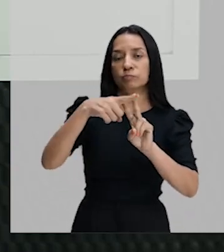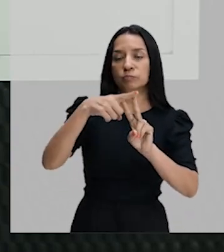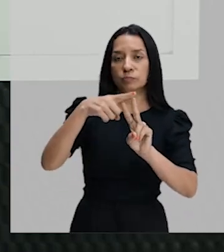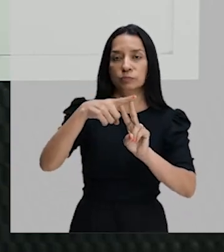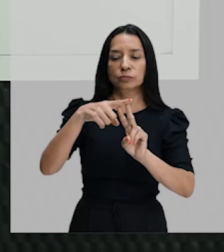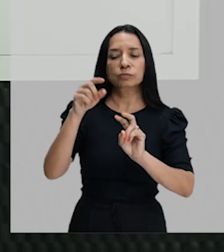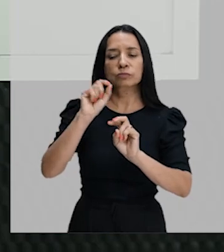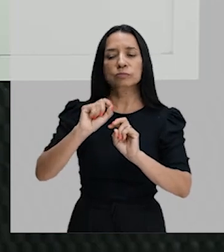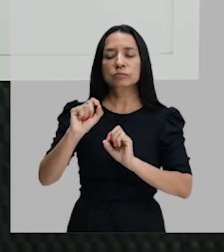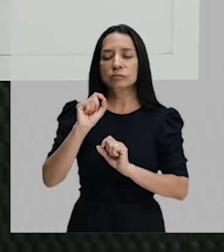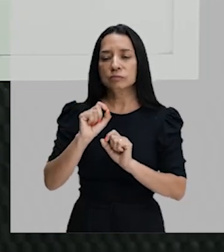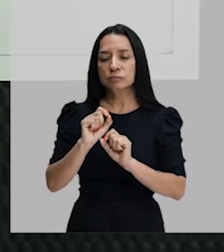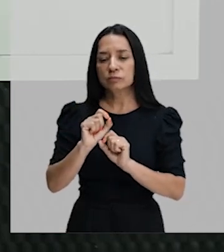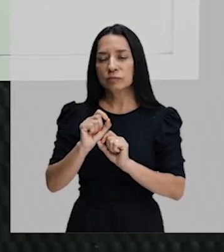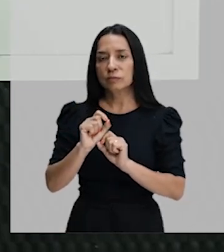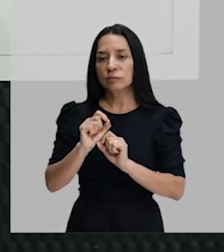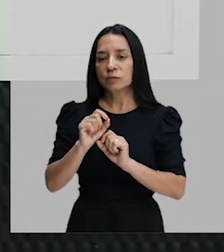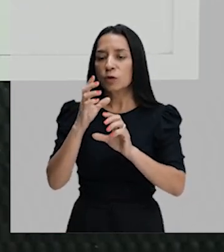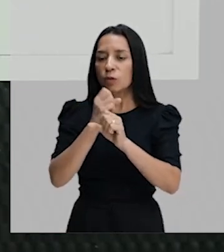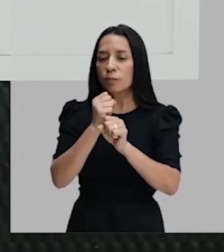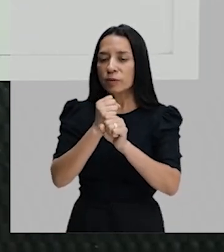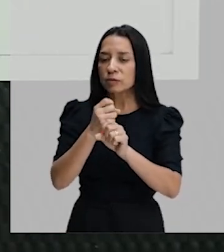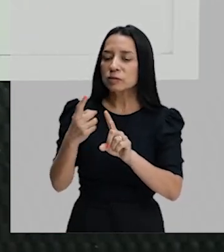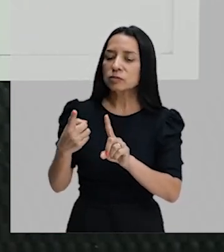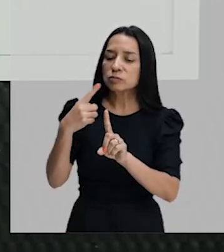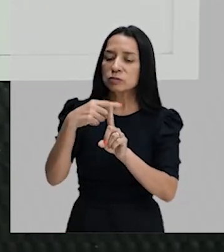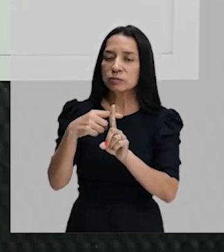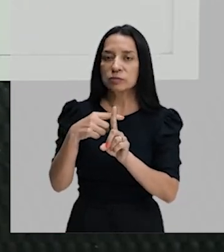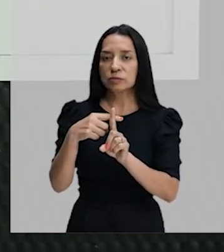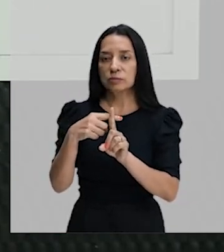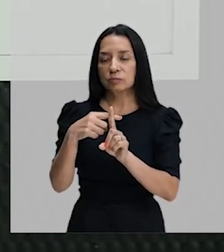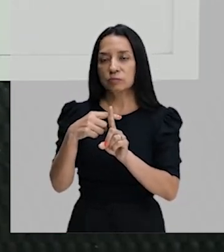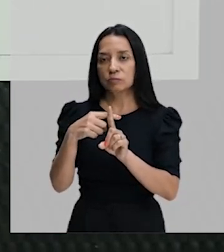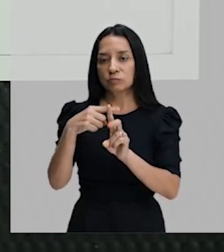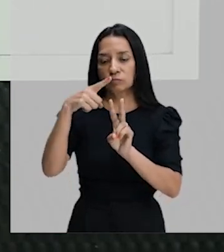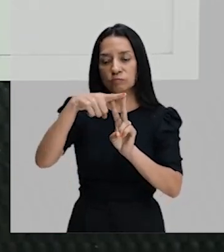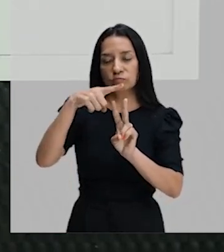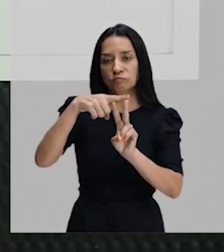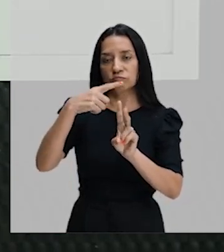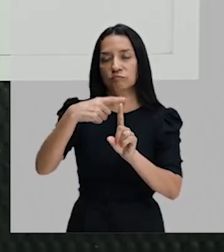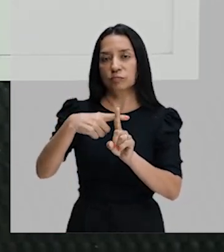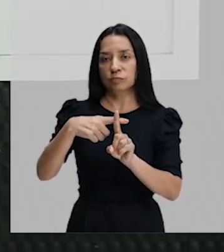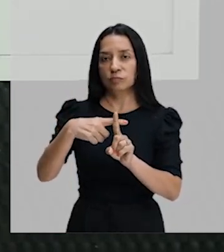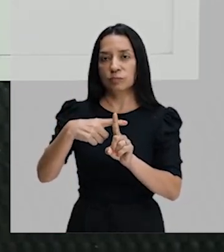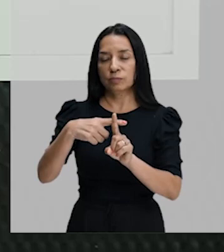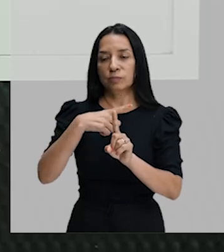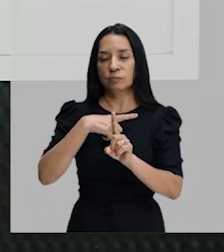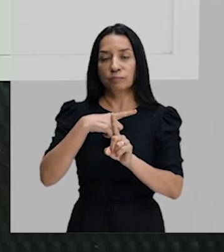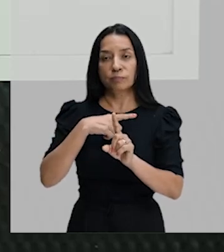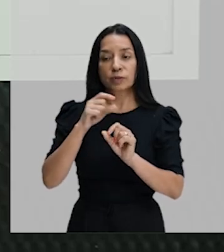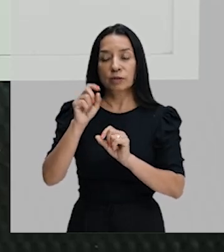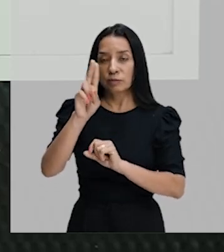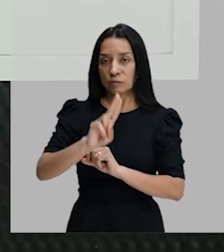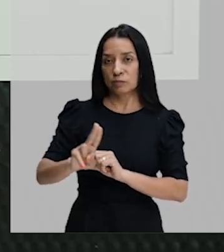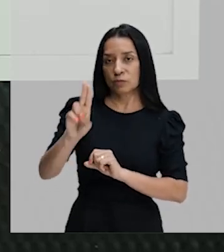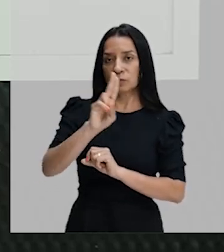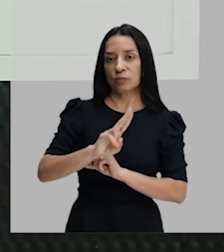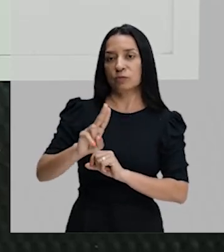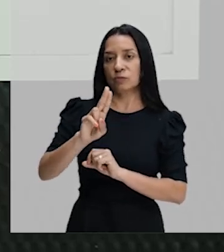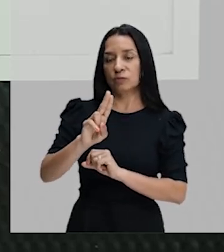serão operações de adições, adição de vetor. Para a adição de vetor, nós vamos ter que utilizar